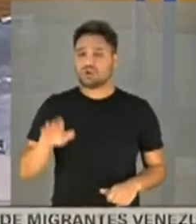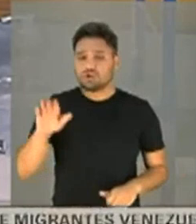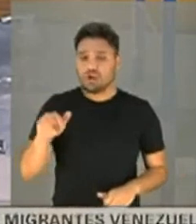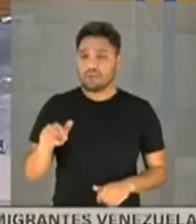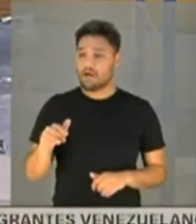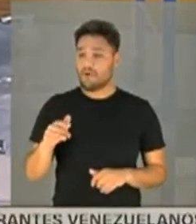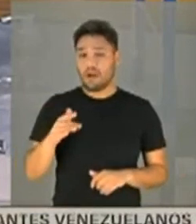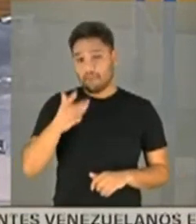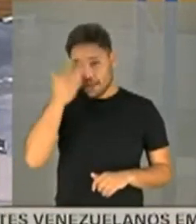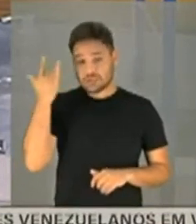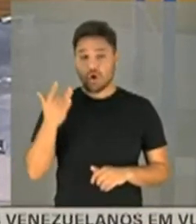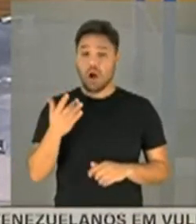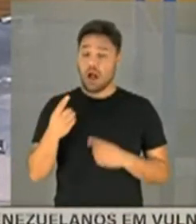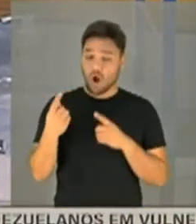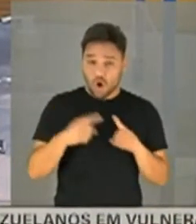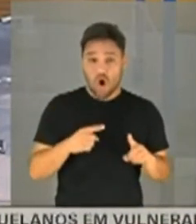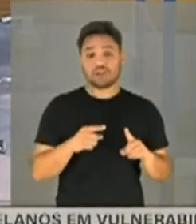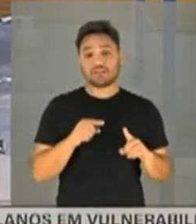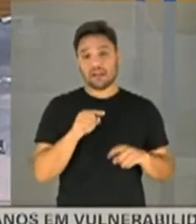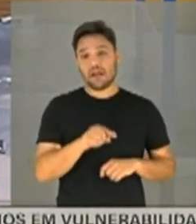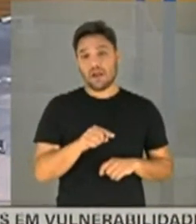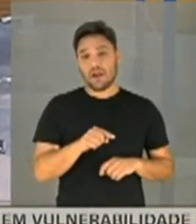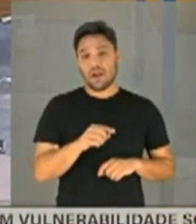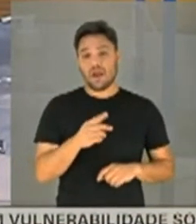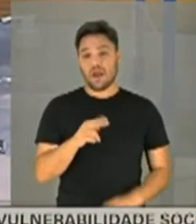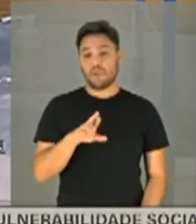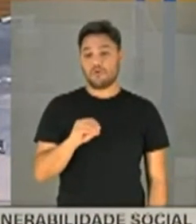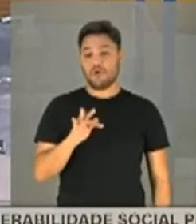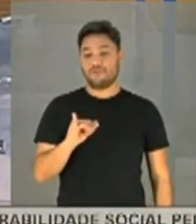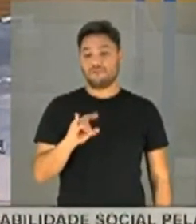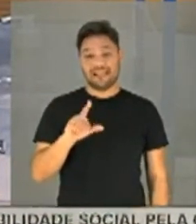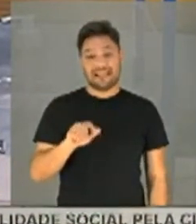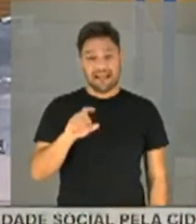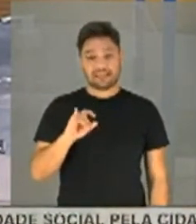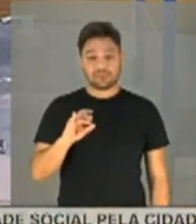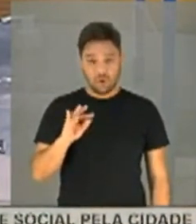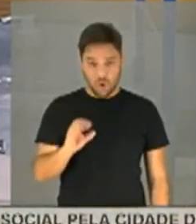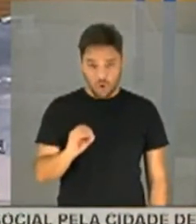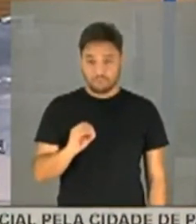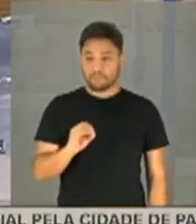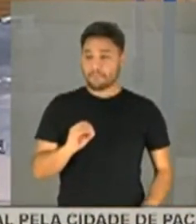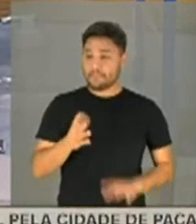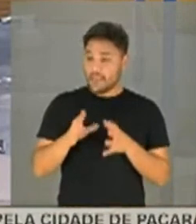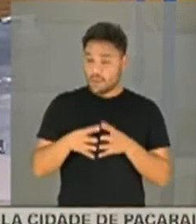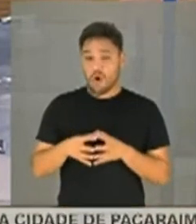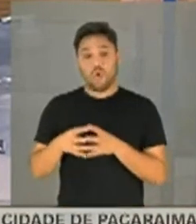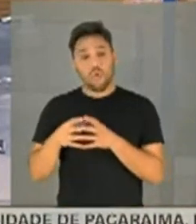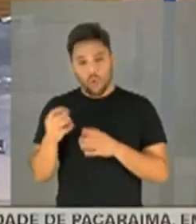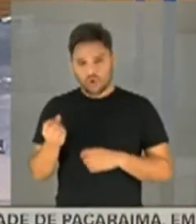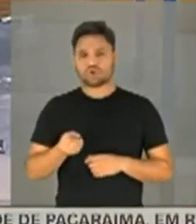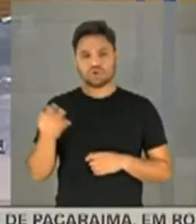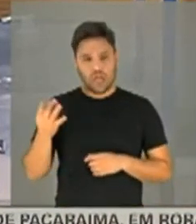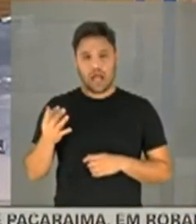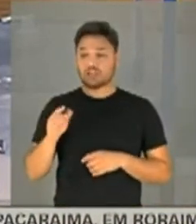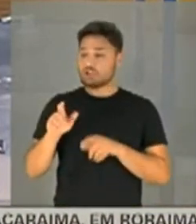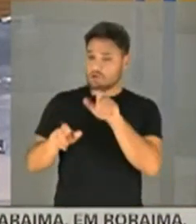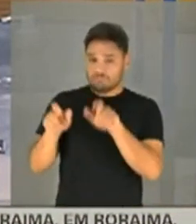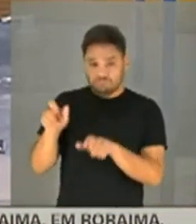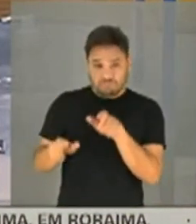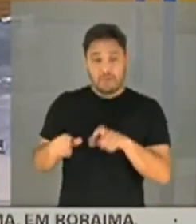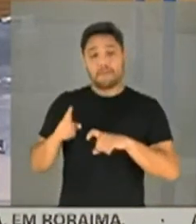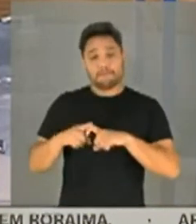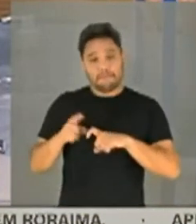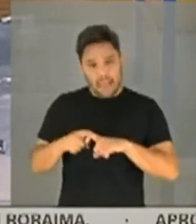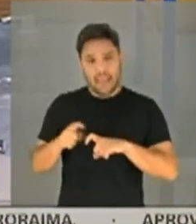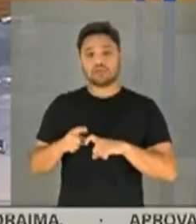contra o tratamento profilático e uma quantidade também de médicos